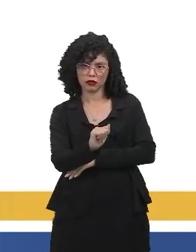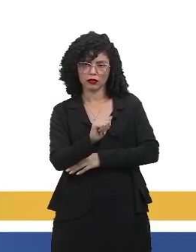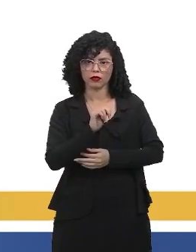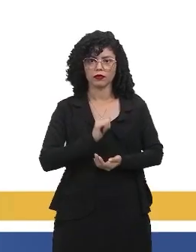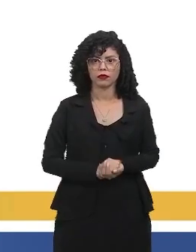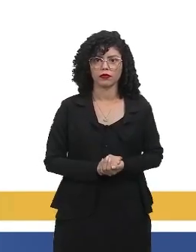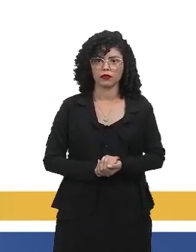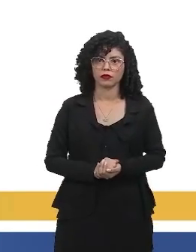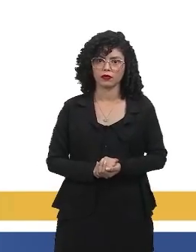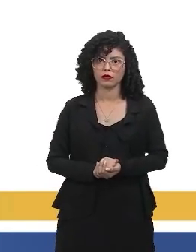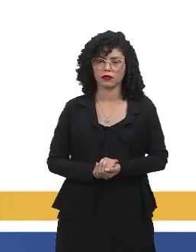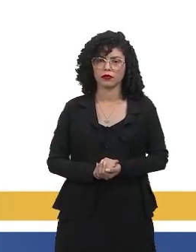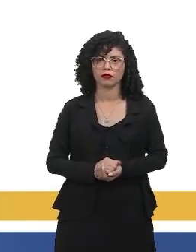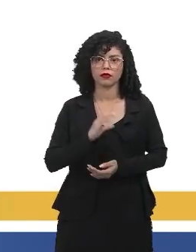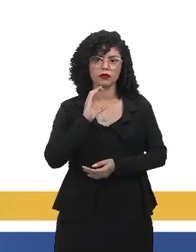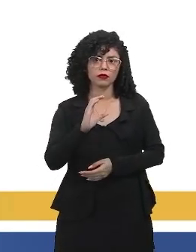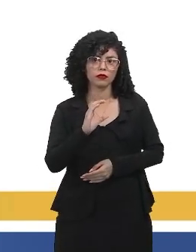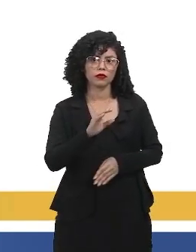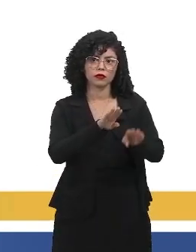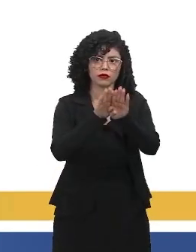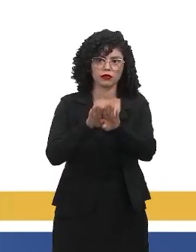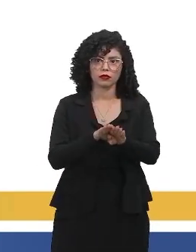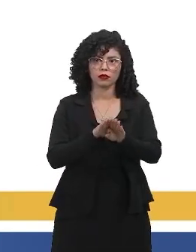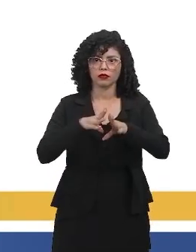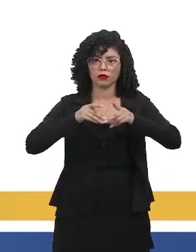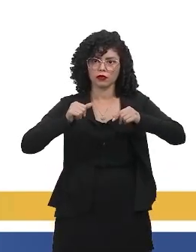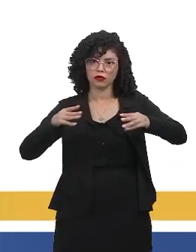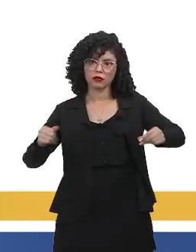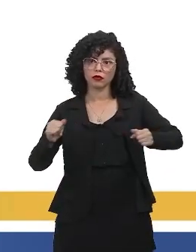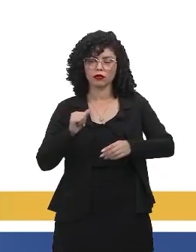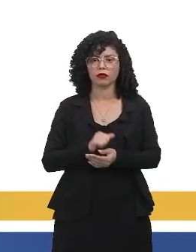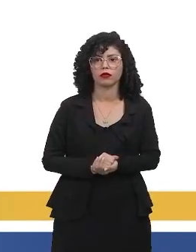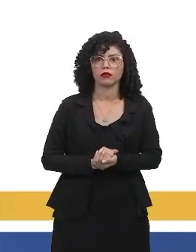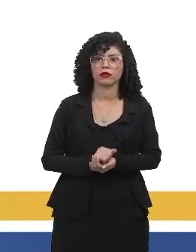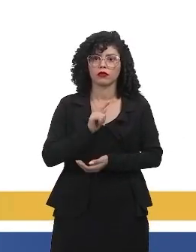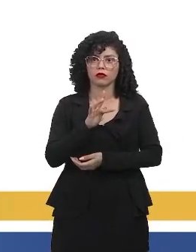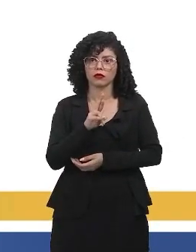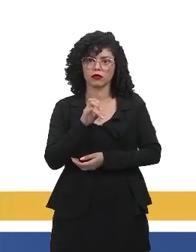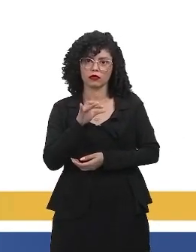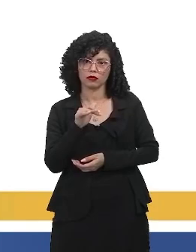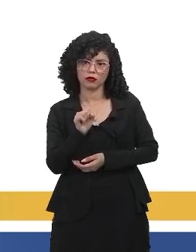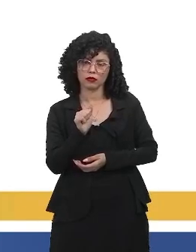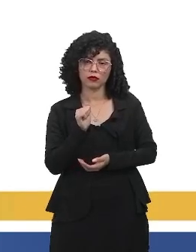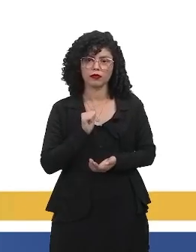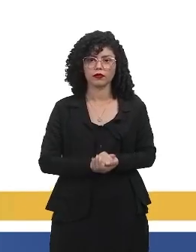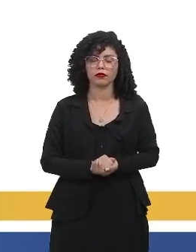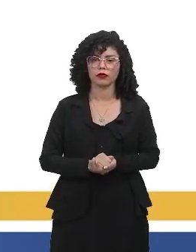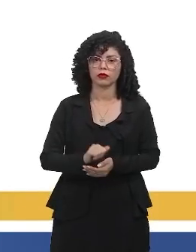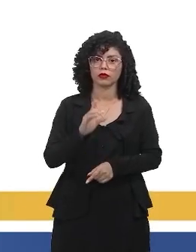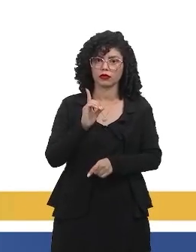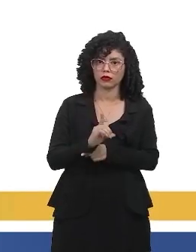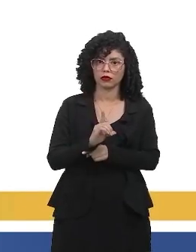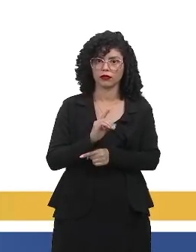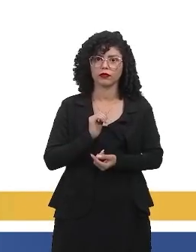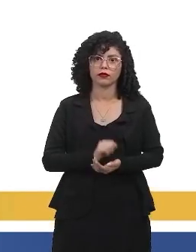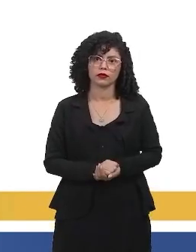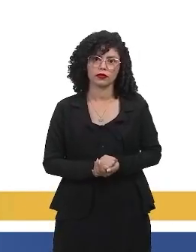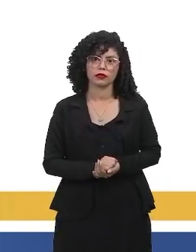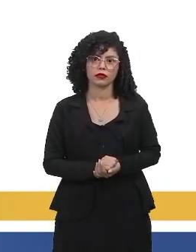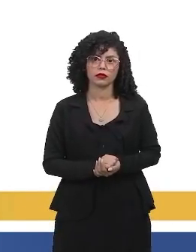e ideológicos. Letra C, regulamentações territoriais e alfandegárias. Letra